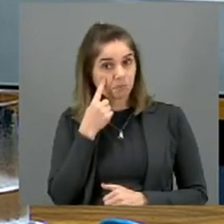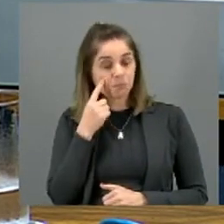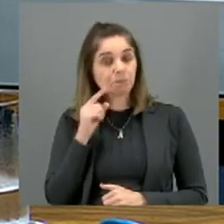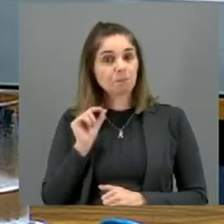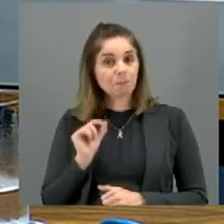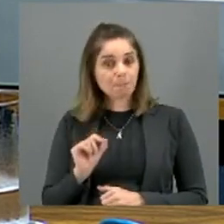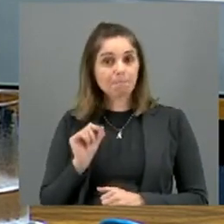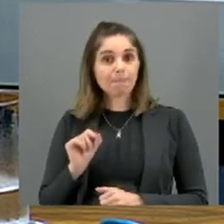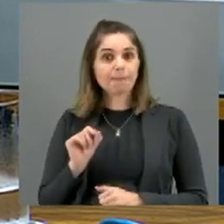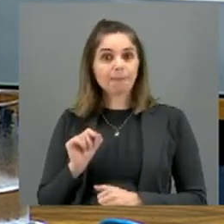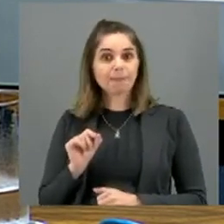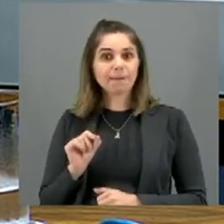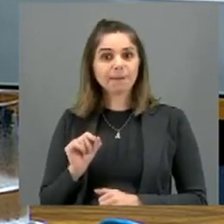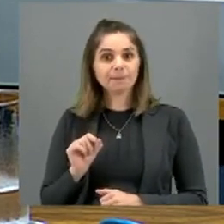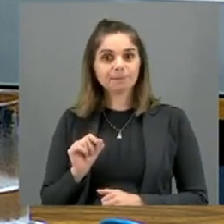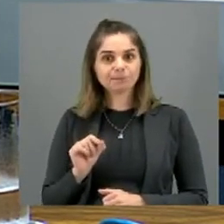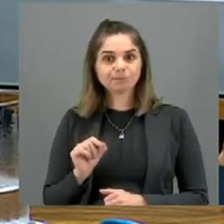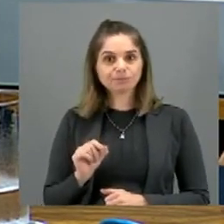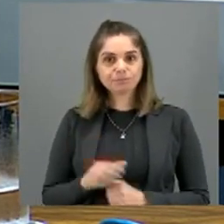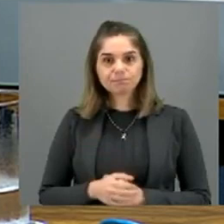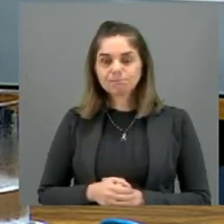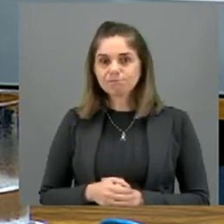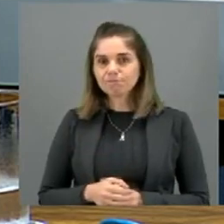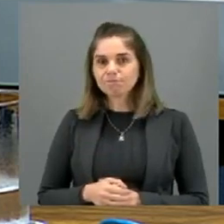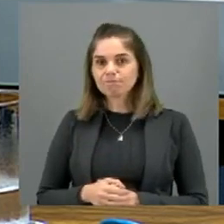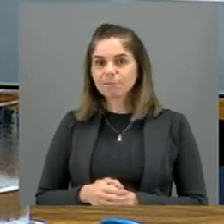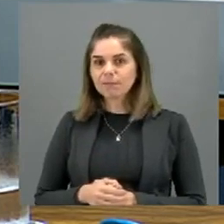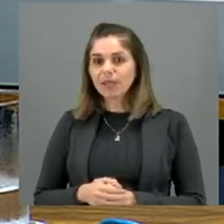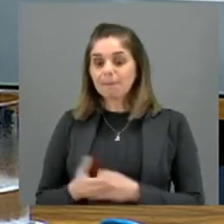que membros da base do governo,